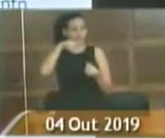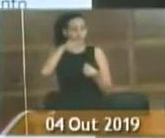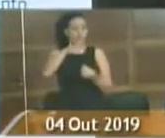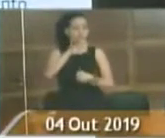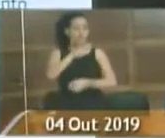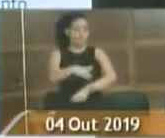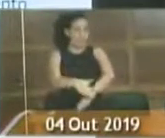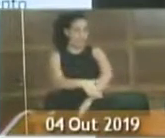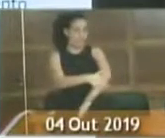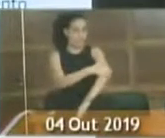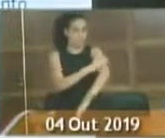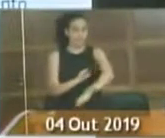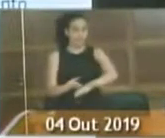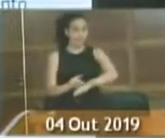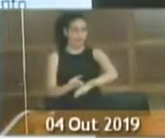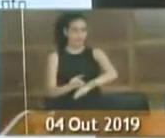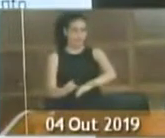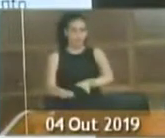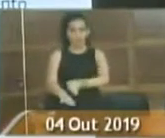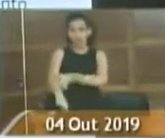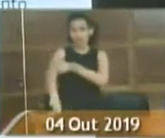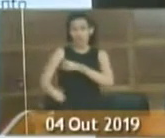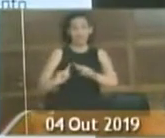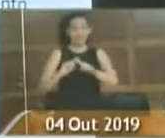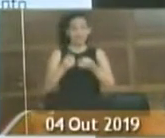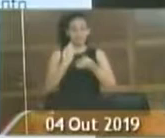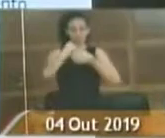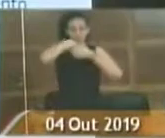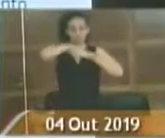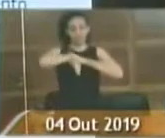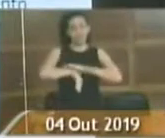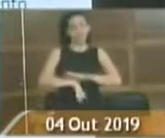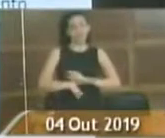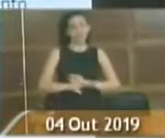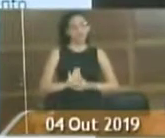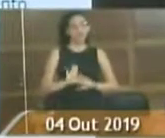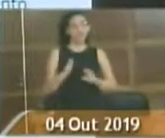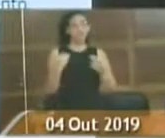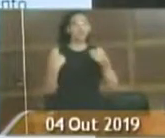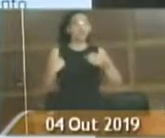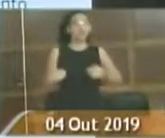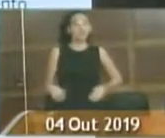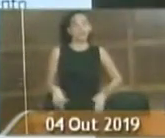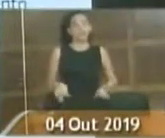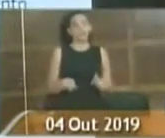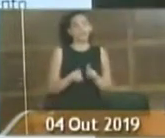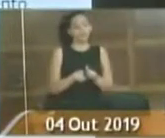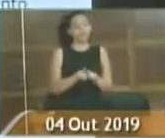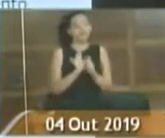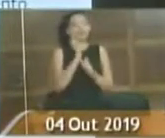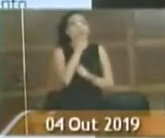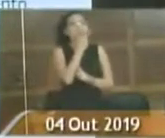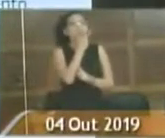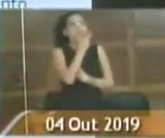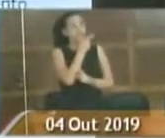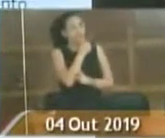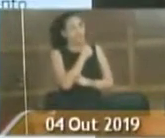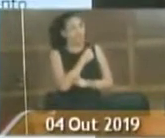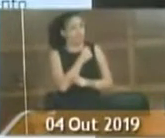de fora da pele, mas como afetou por dentro, os órgãos, entendeu? Então, esse tratamento, às vezes, demora, que pode